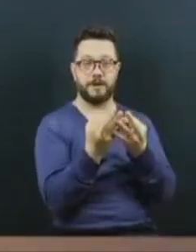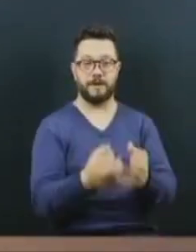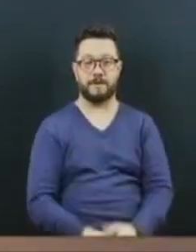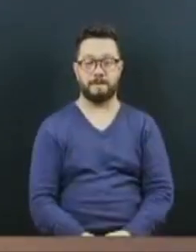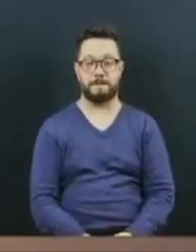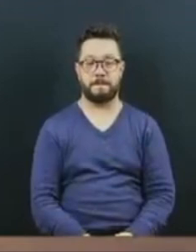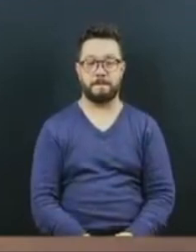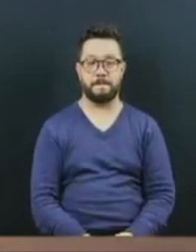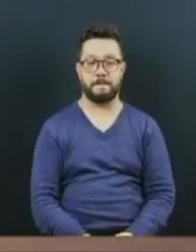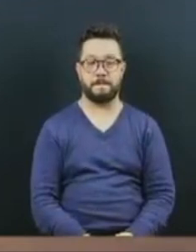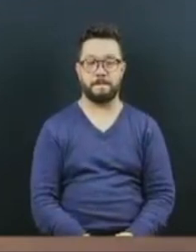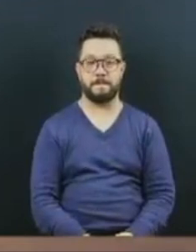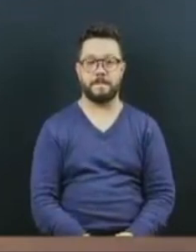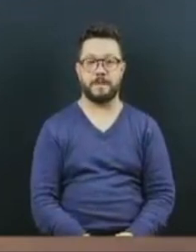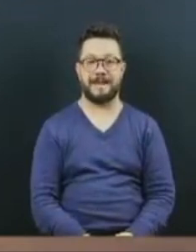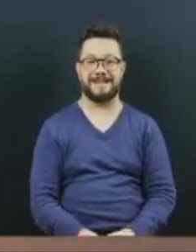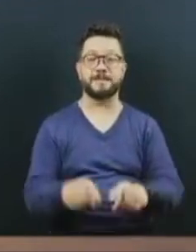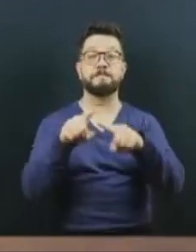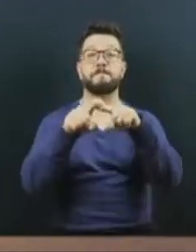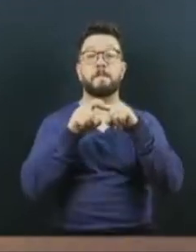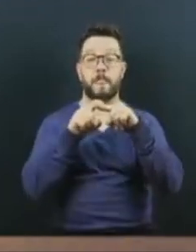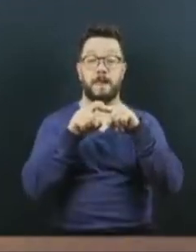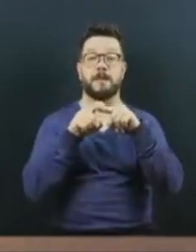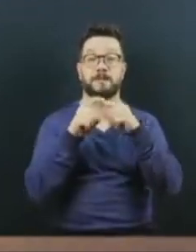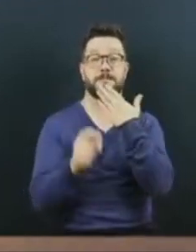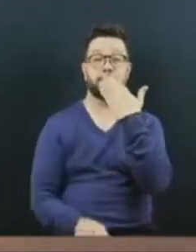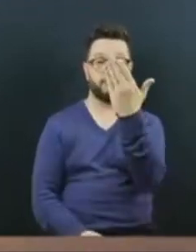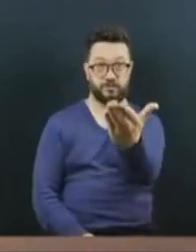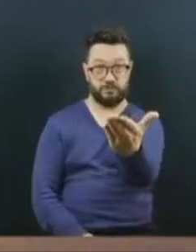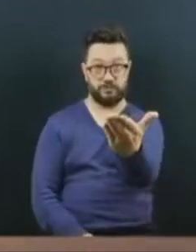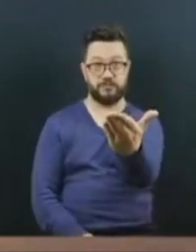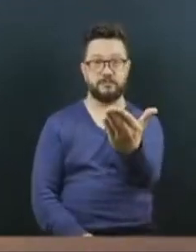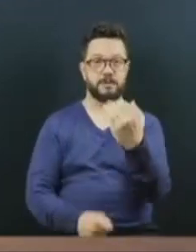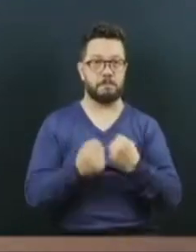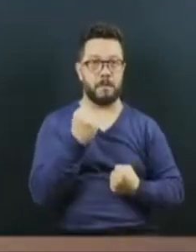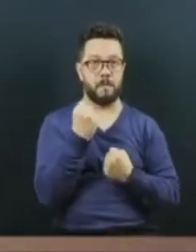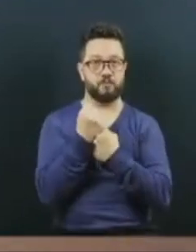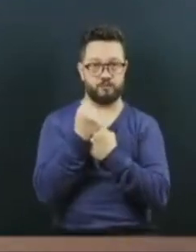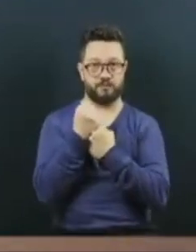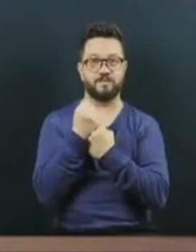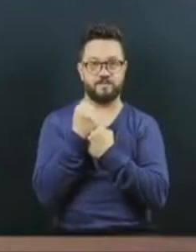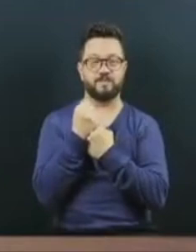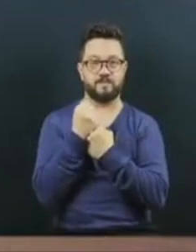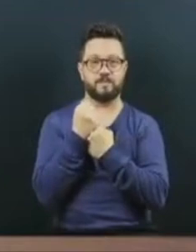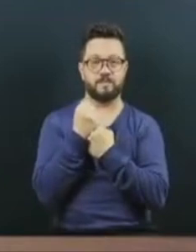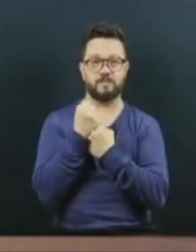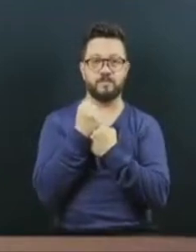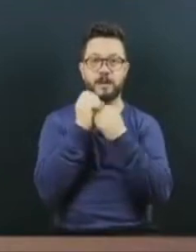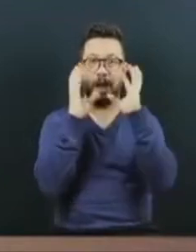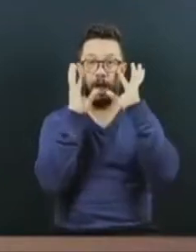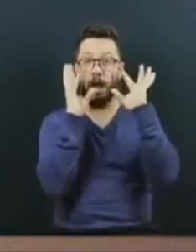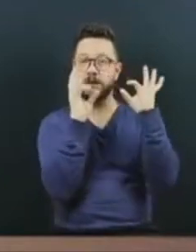E então é por isso que peço aqui que nós possamos aprovar né essa sugestão de revisão e